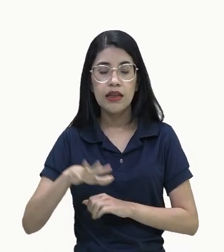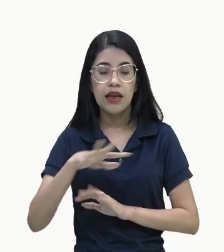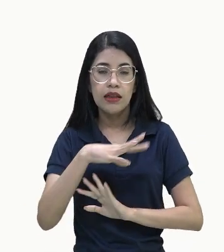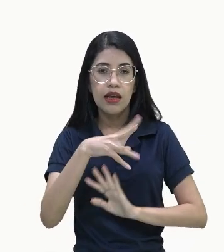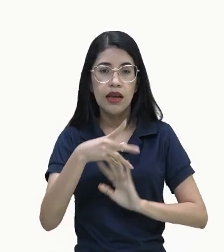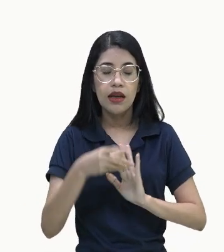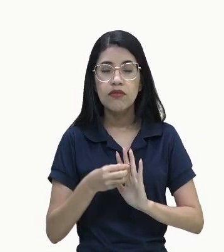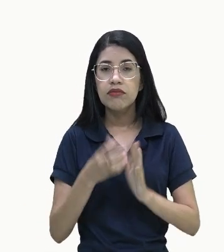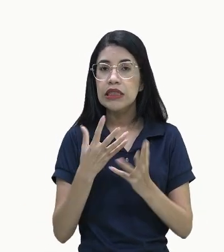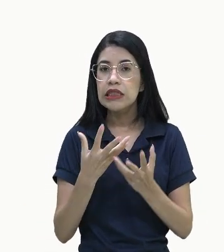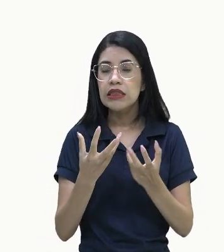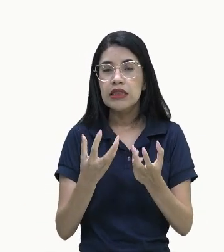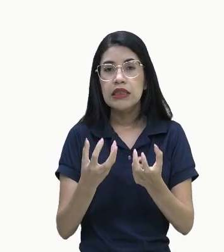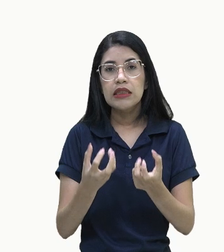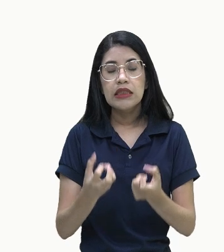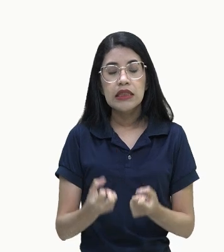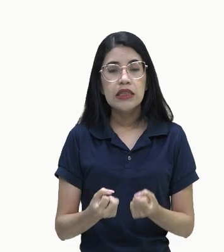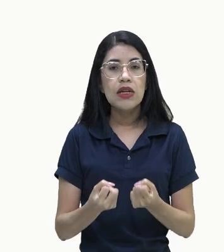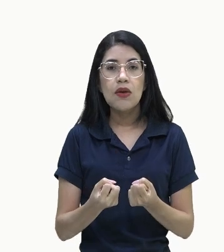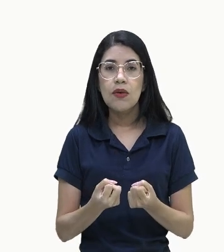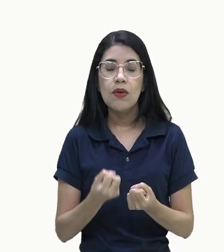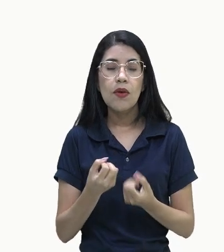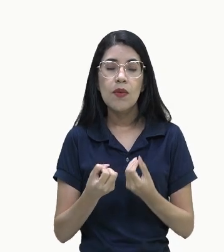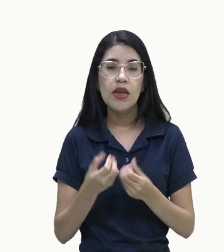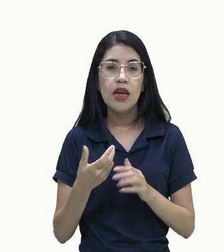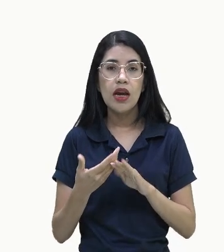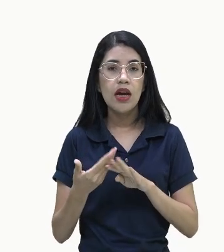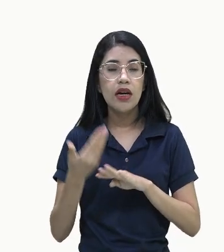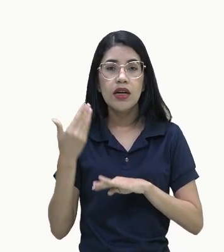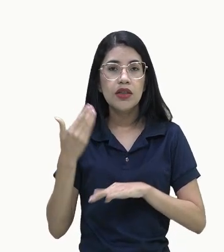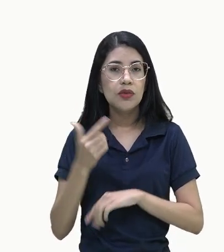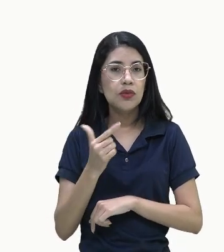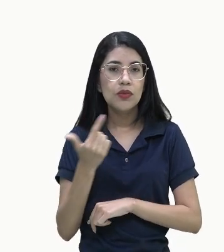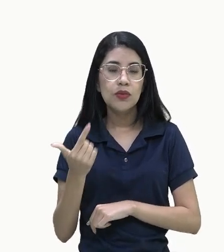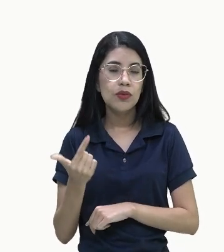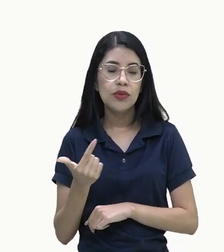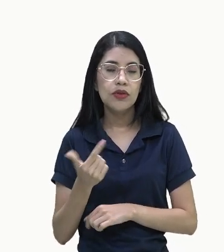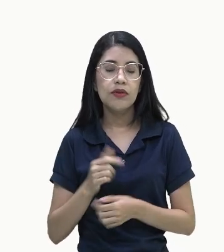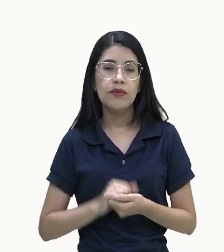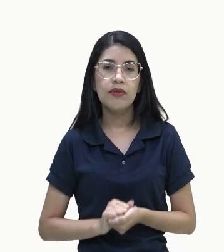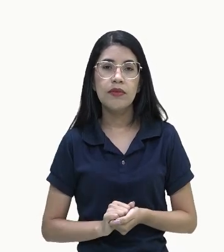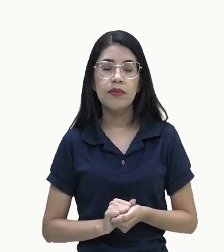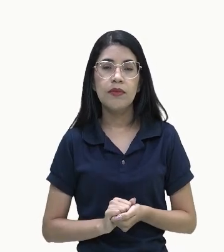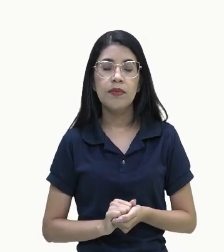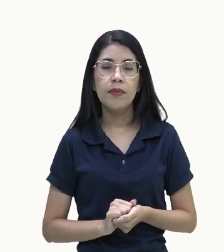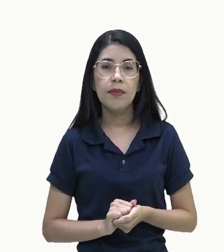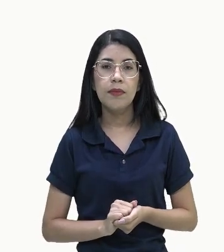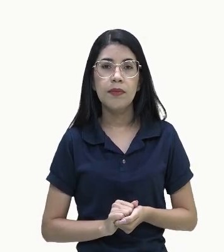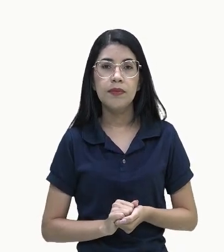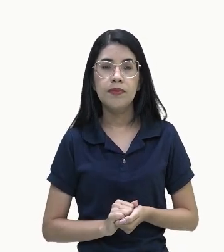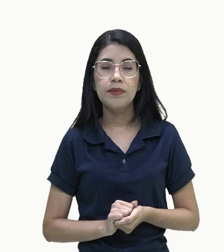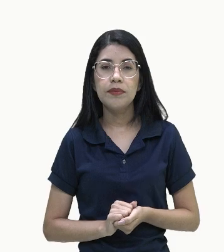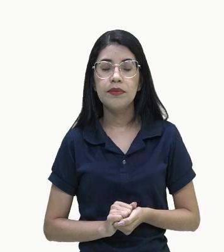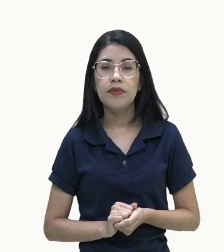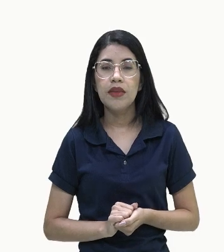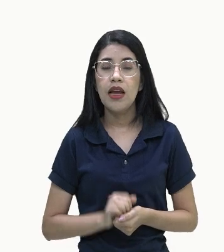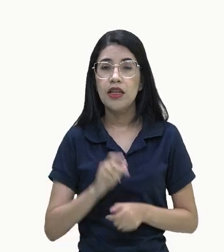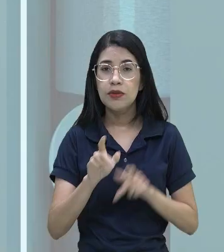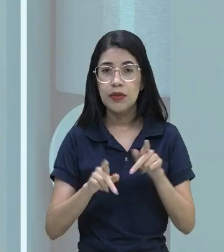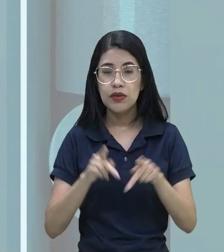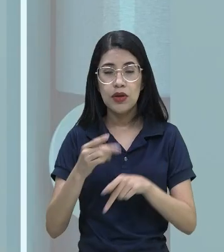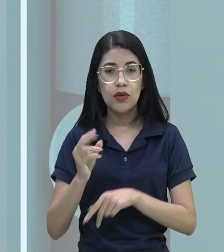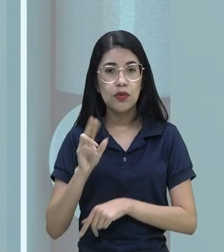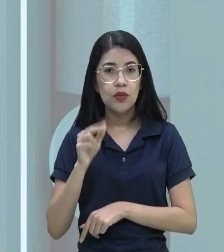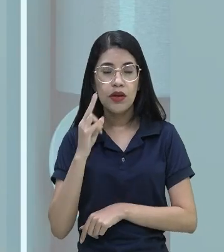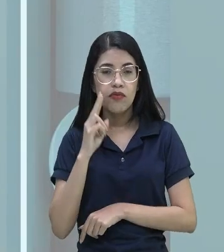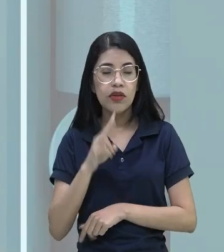a níveis que até então não tinham sido vivenciados pelos habitantes deste